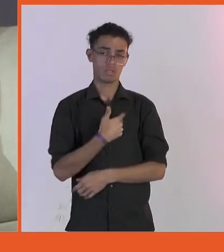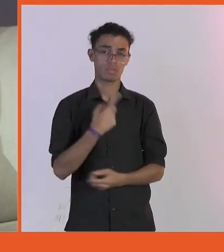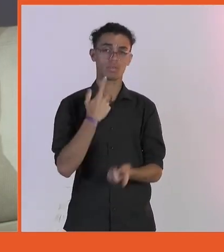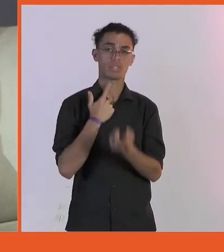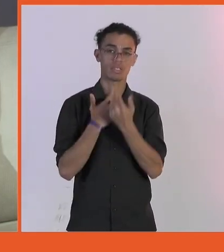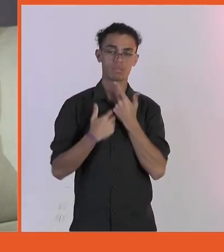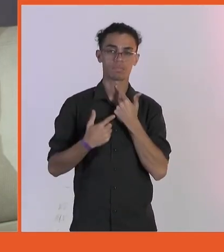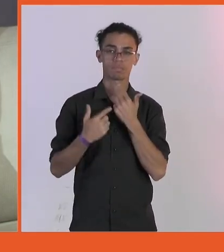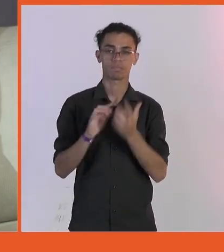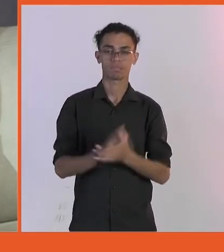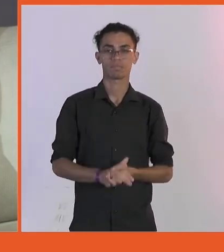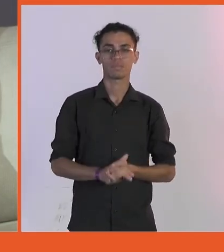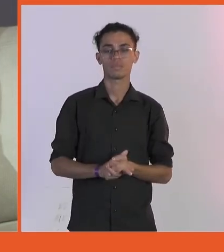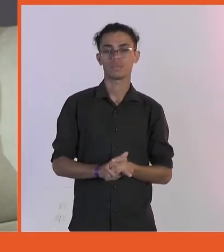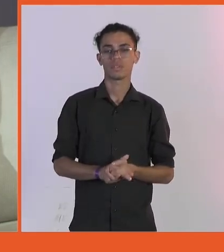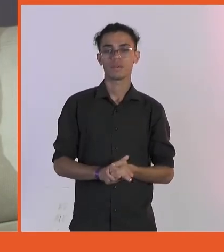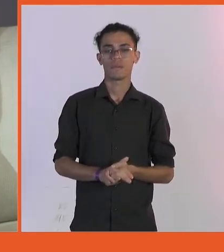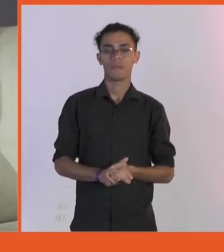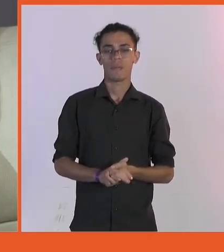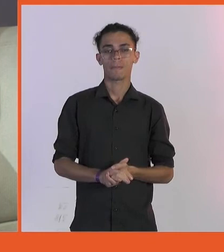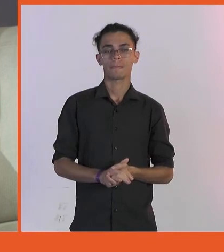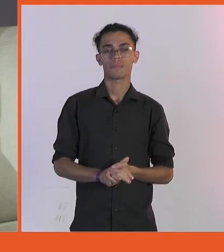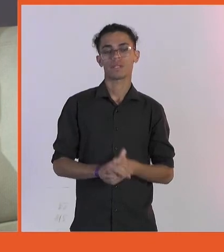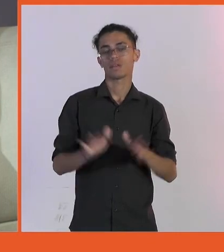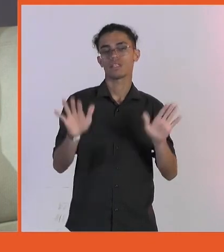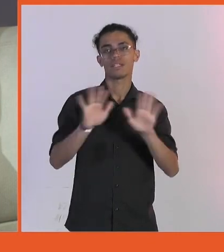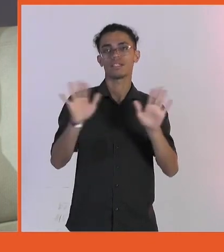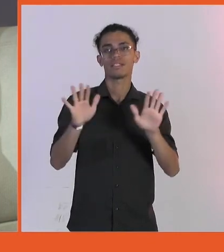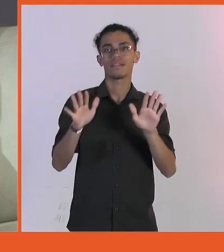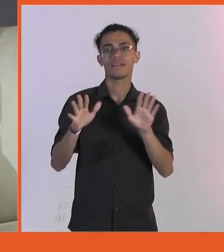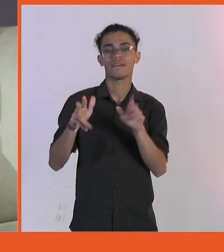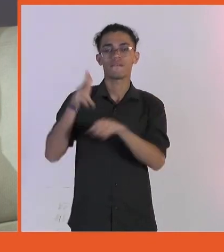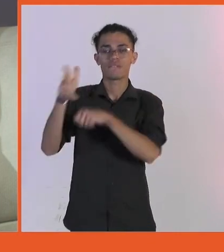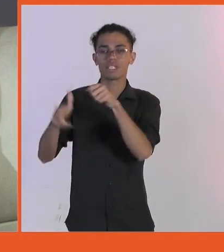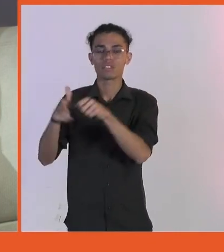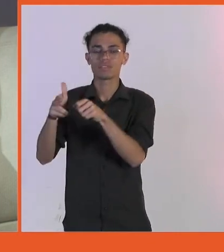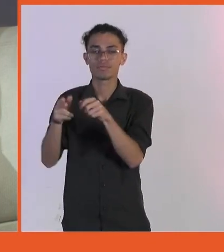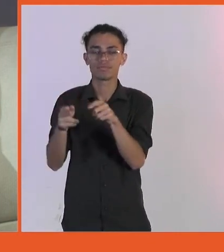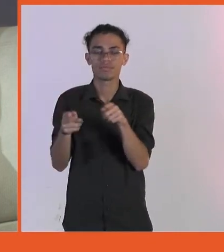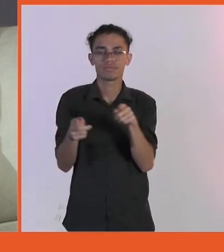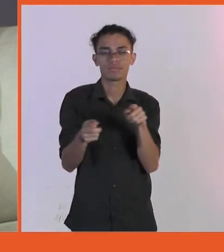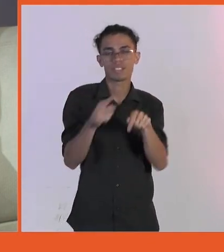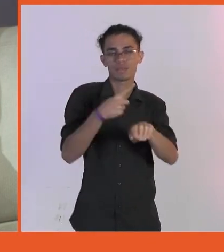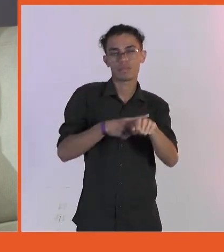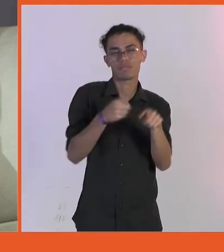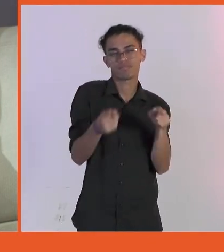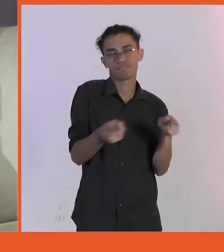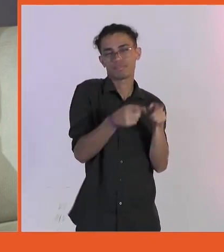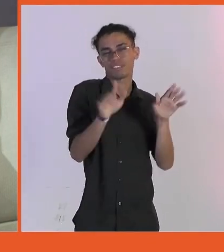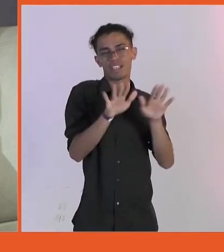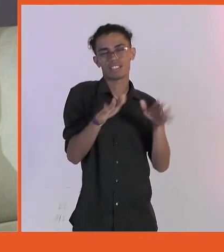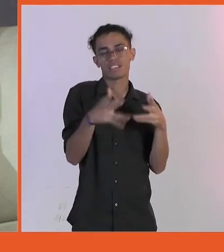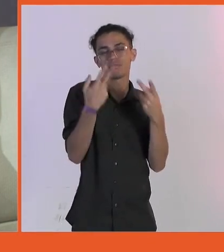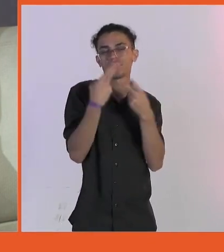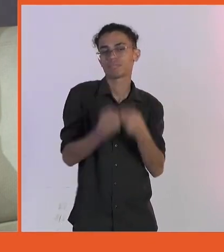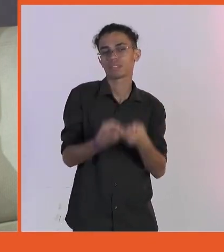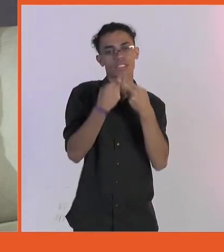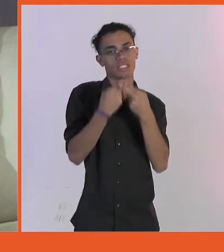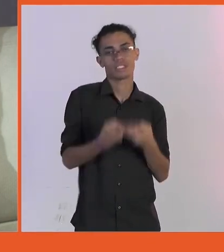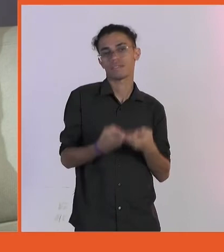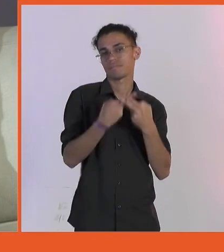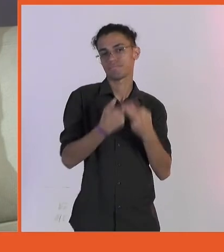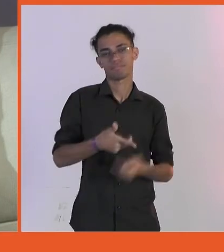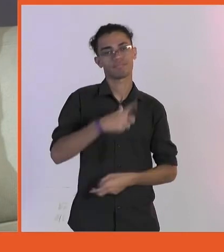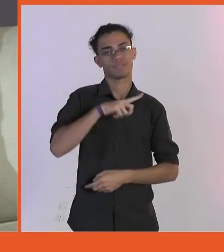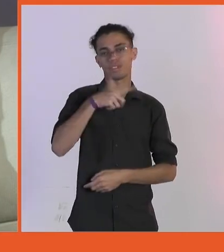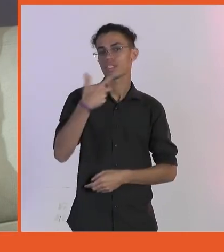vontade. A questão de não fazer vídeo curto é porque a gente é muito cansado e eu não tenho paciência… Mas a gente